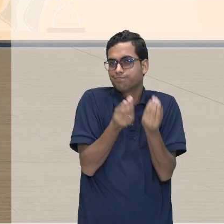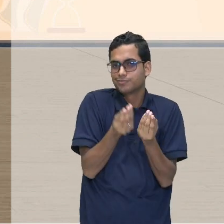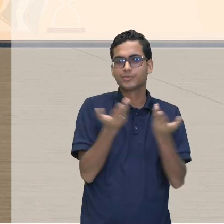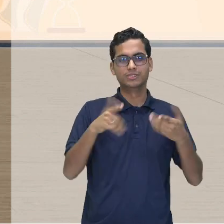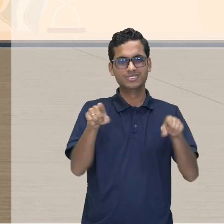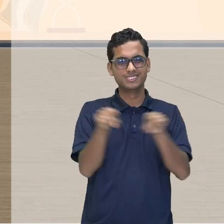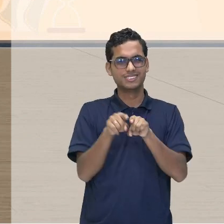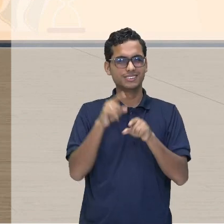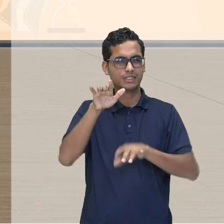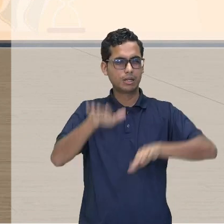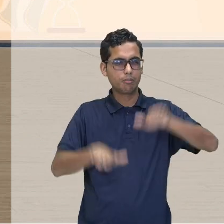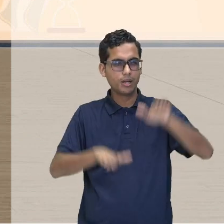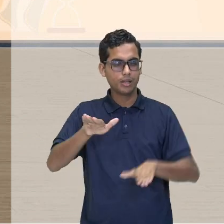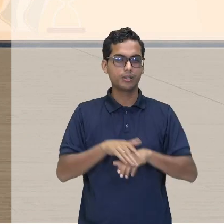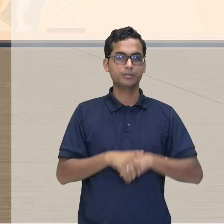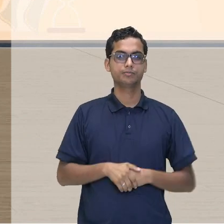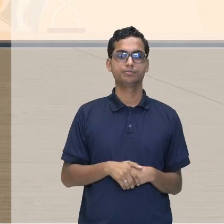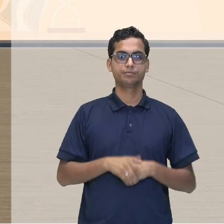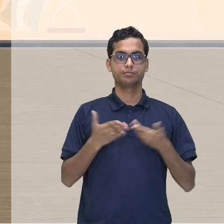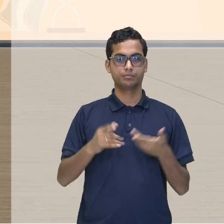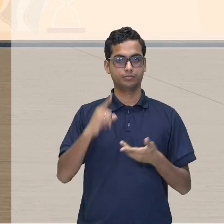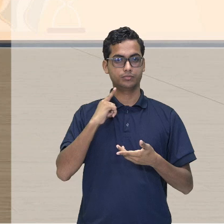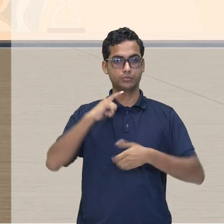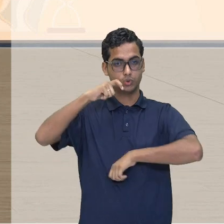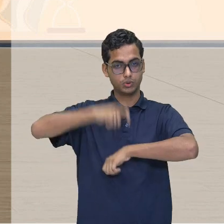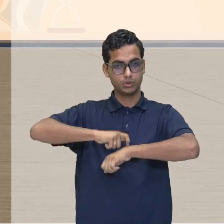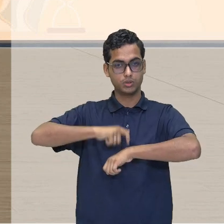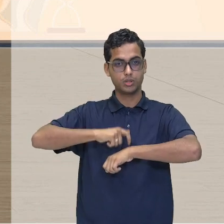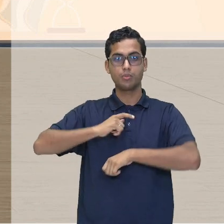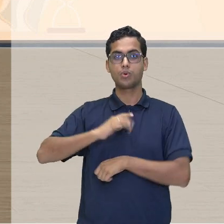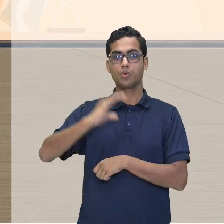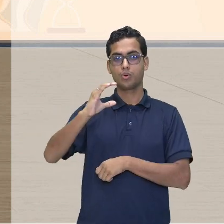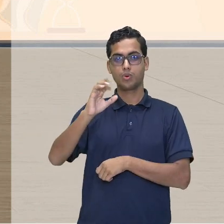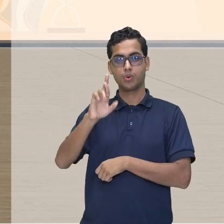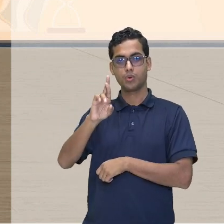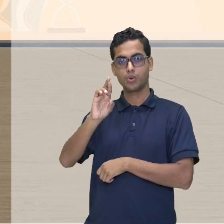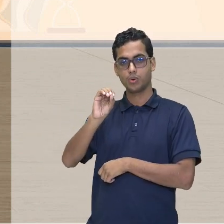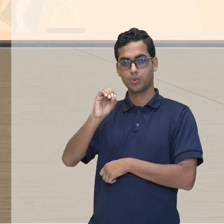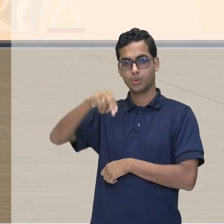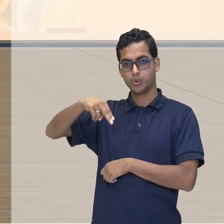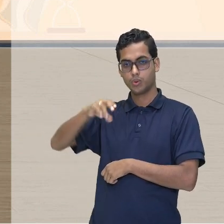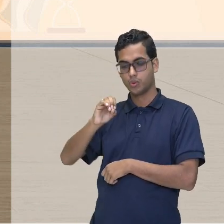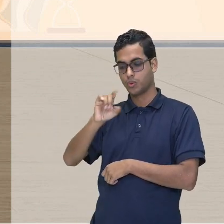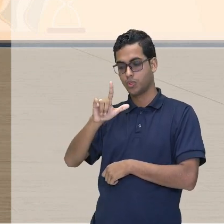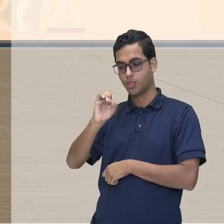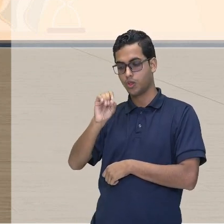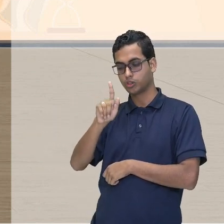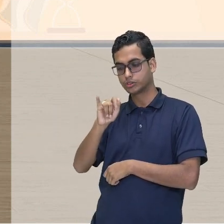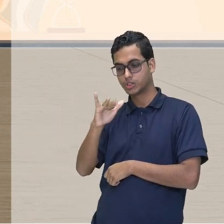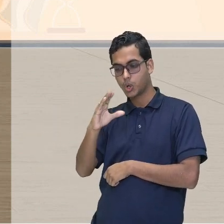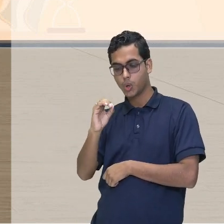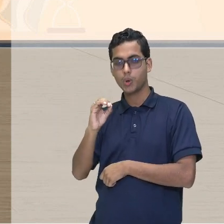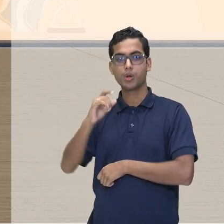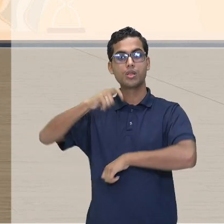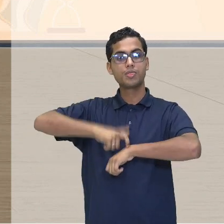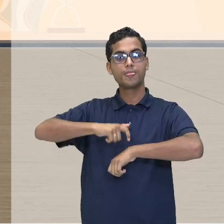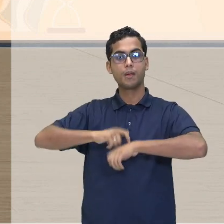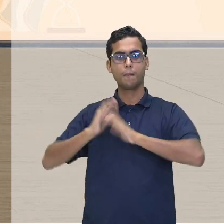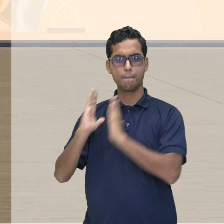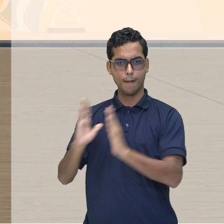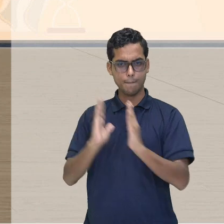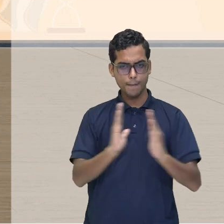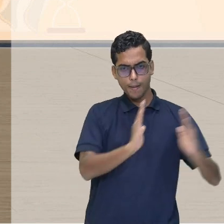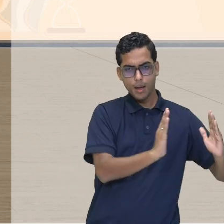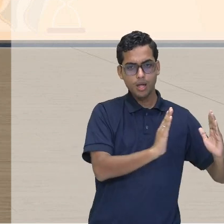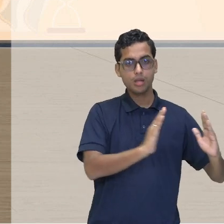é o tempo cronológico, que é o que pode ser catalogado e medido por alguma forma de contagem do tempo. Ou pode